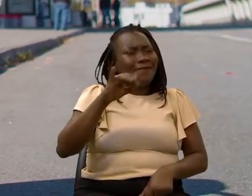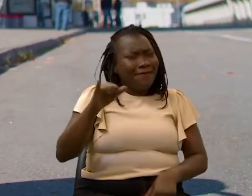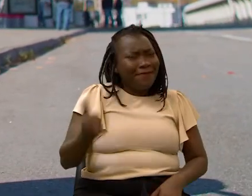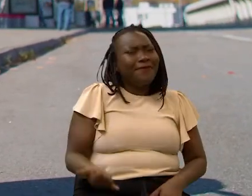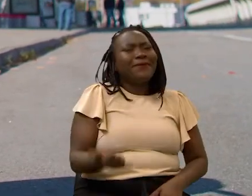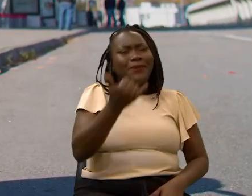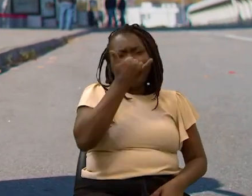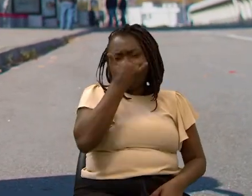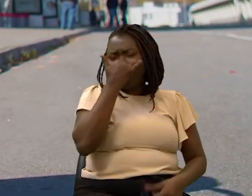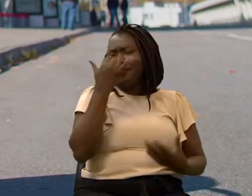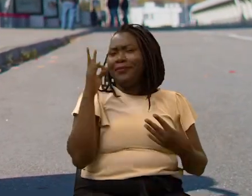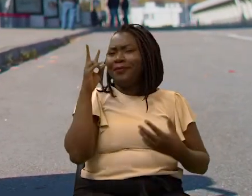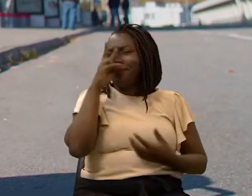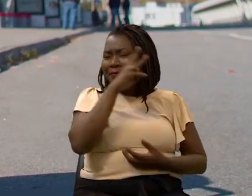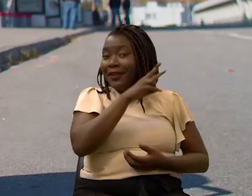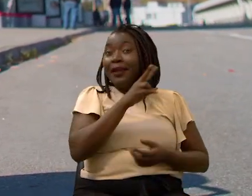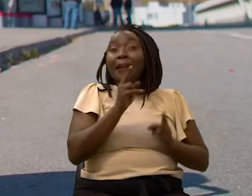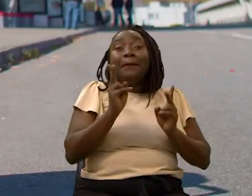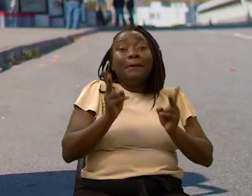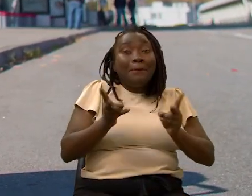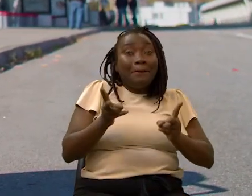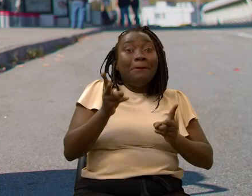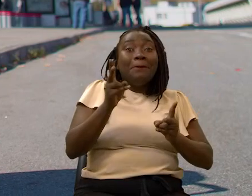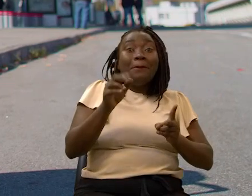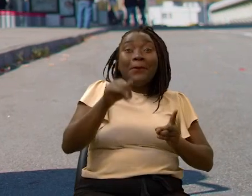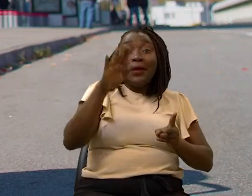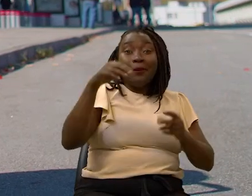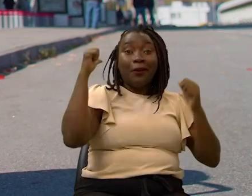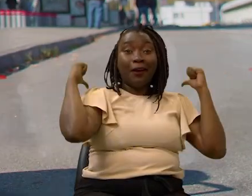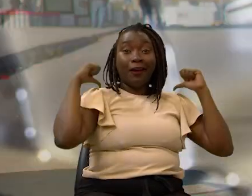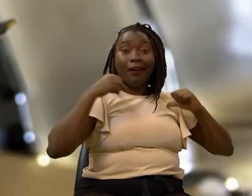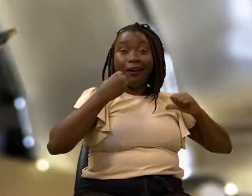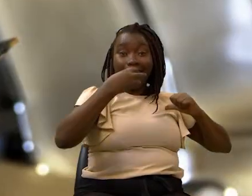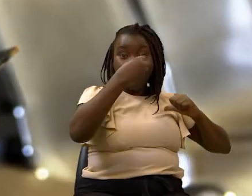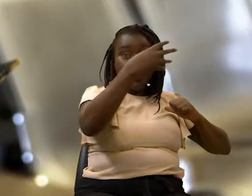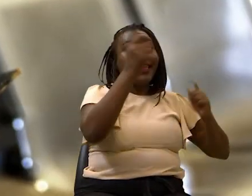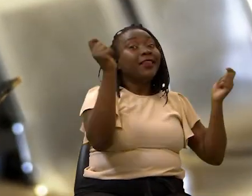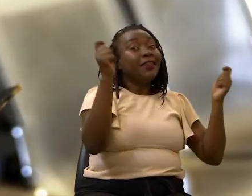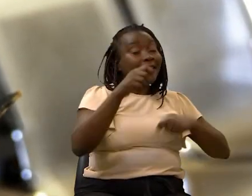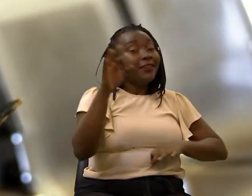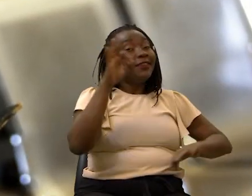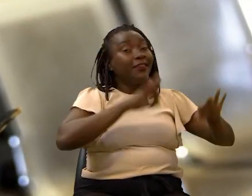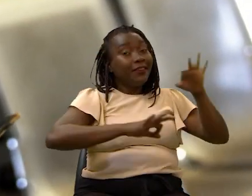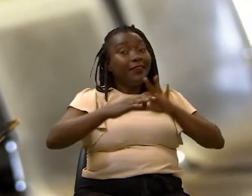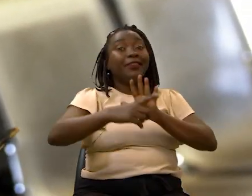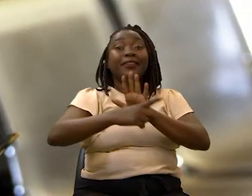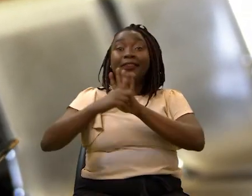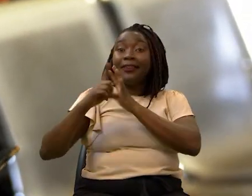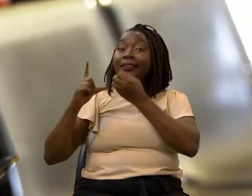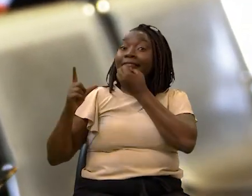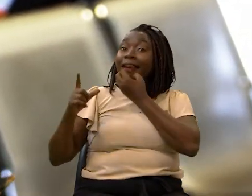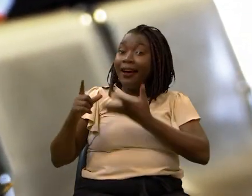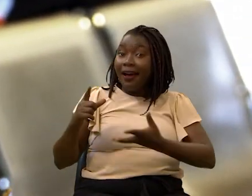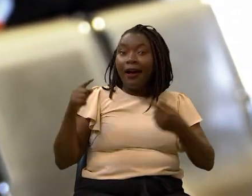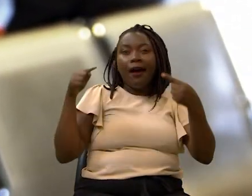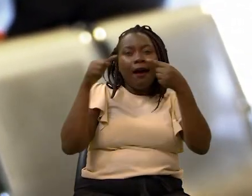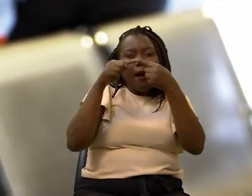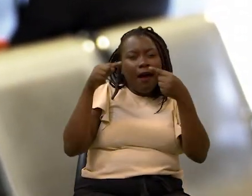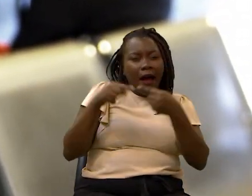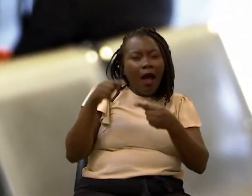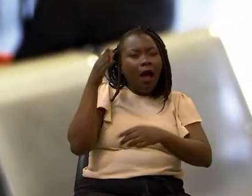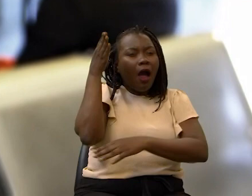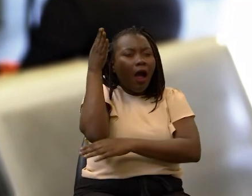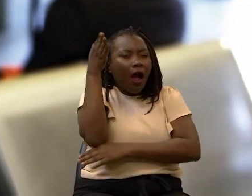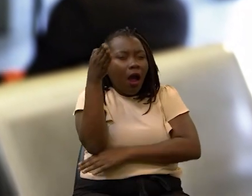desfalque tremendo, né? Mesmo de quem é mochileiro, dá para fazer uma boa programação,